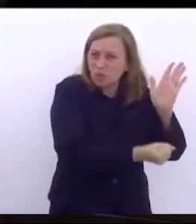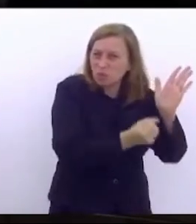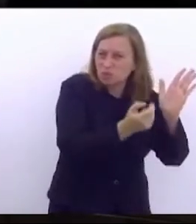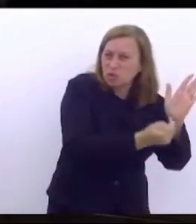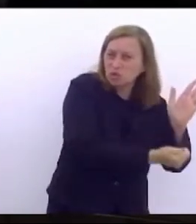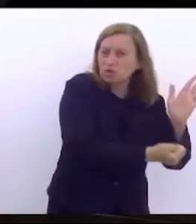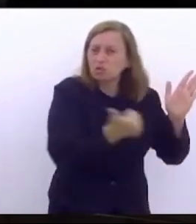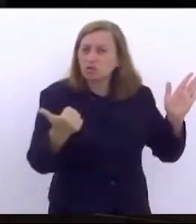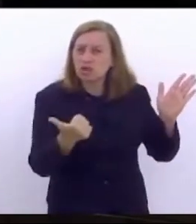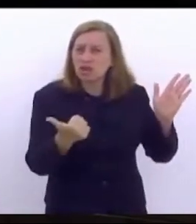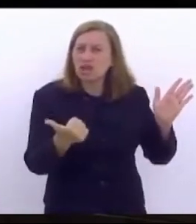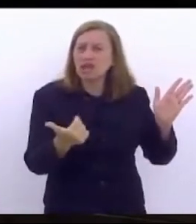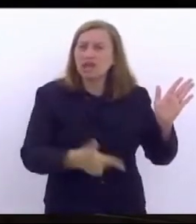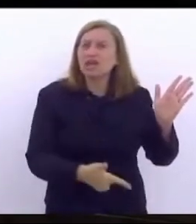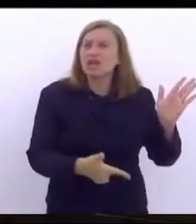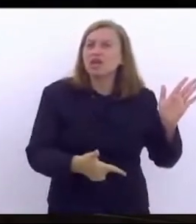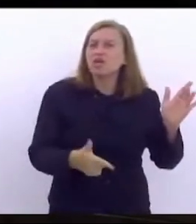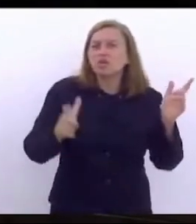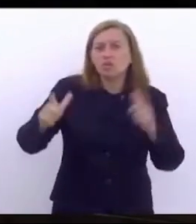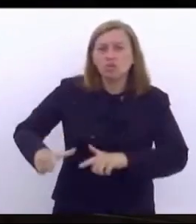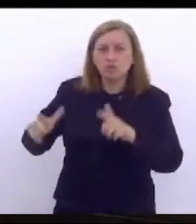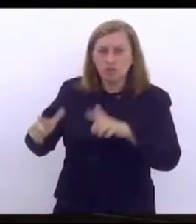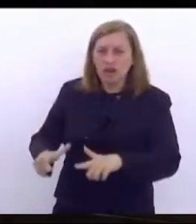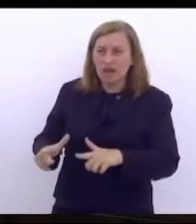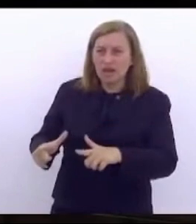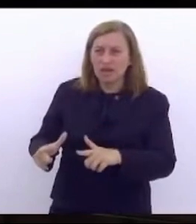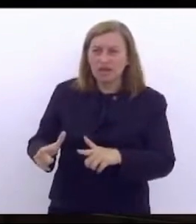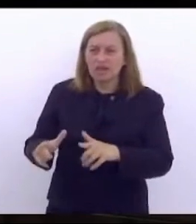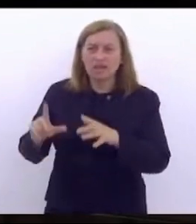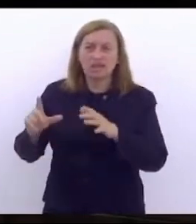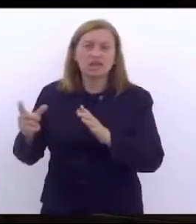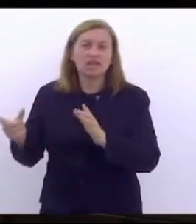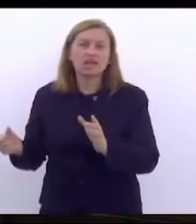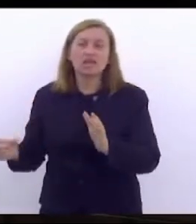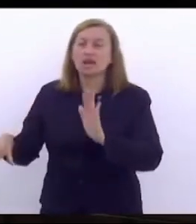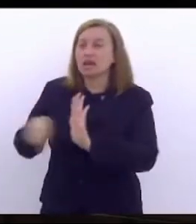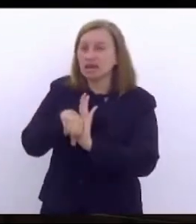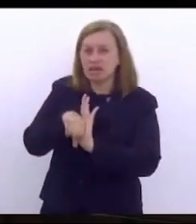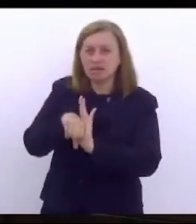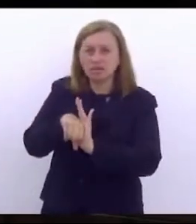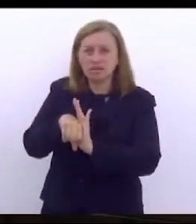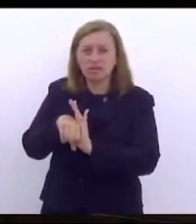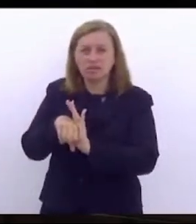gera risco de vida, gera risco de problemas legais. Isso já é muito estranho.